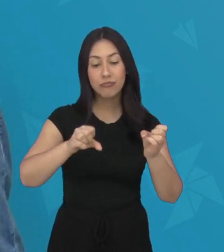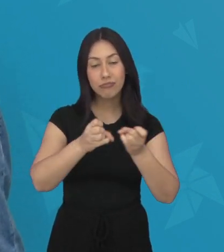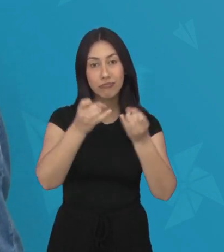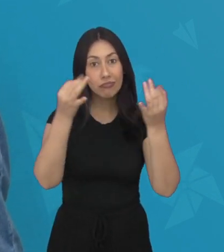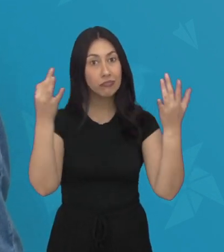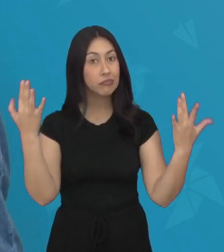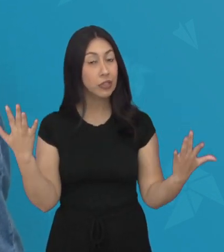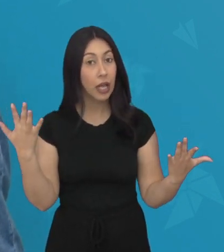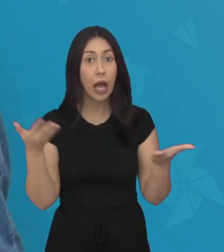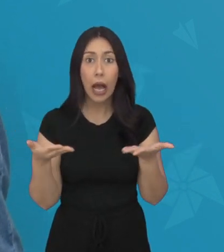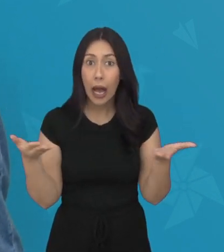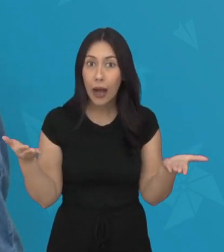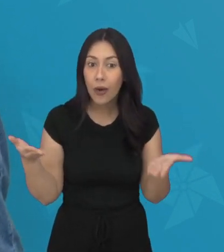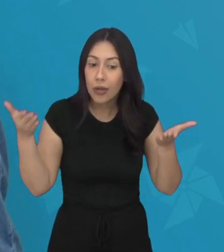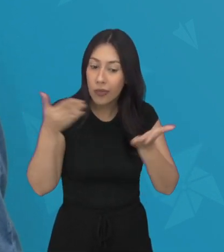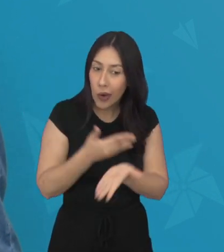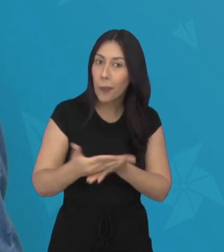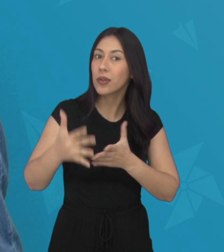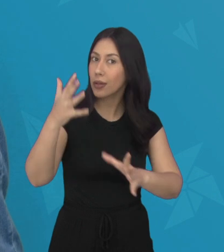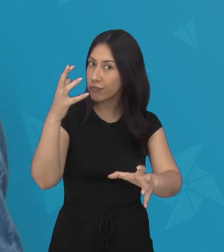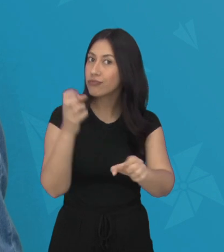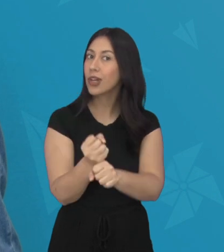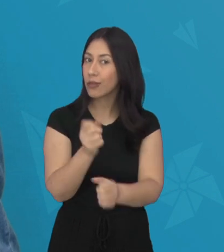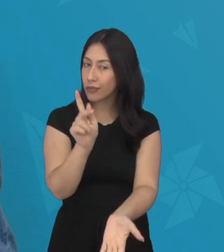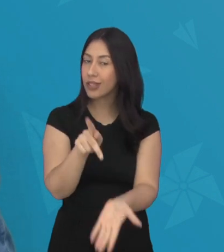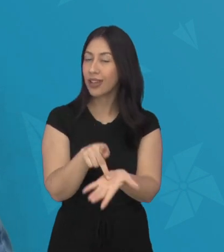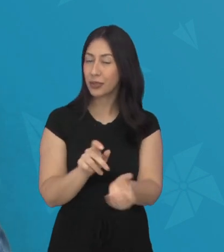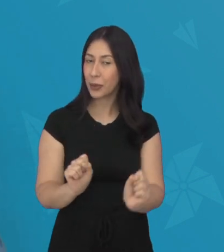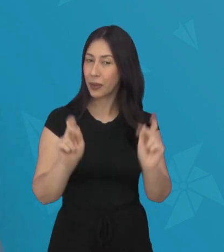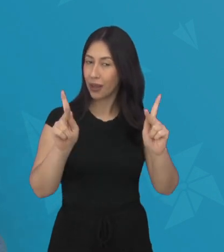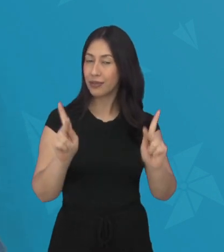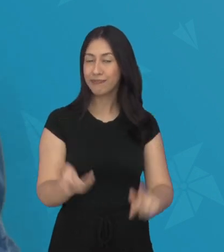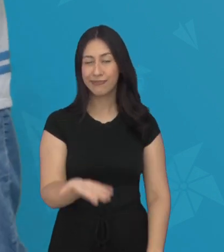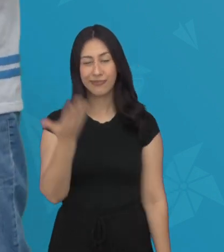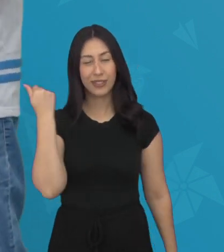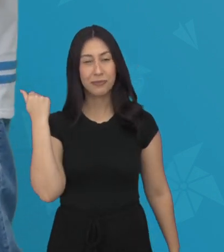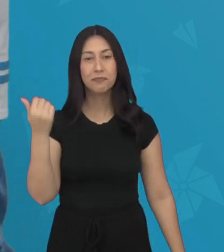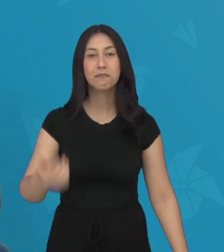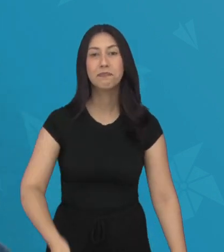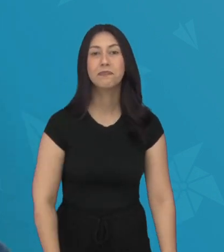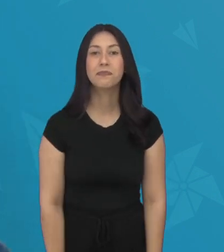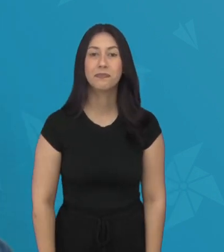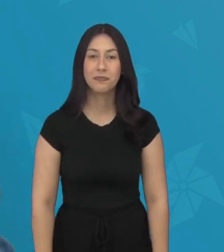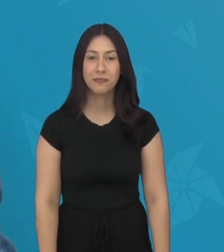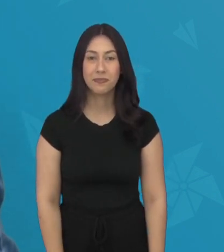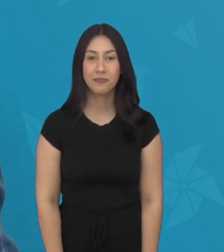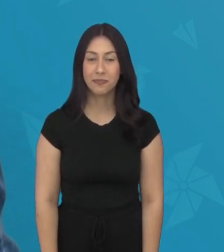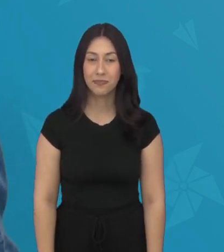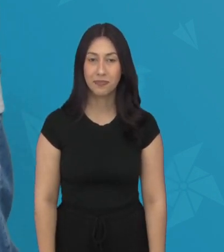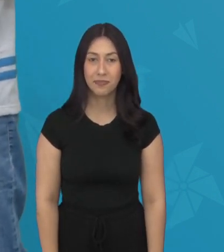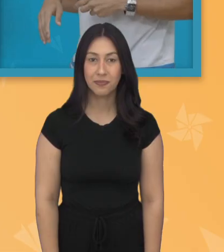estequiometria, já introduzindo de fato aos cálculos estequiométricos, tudo bem? Então vem comigo, pessoal.